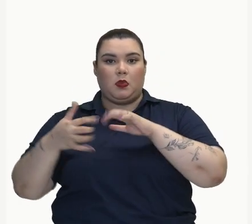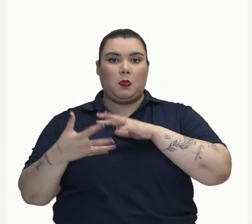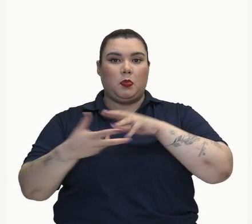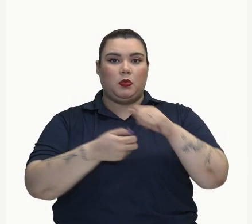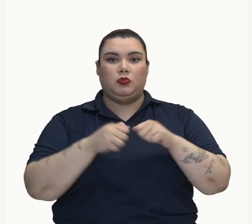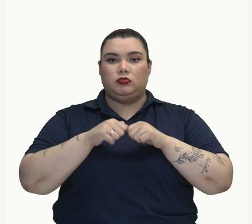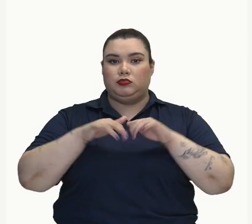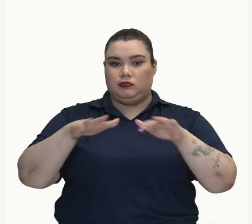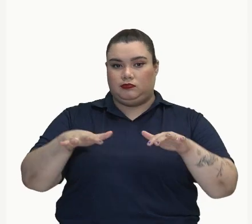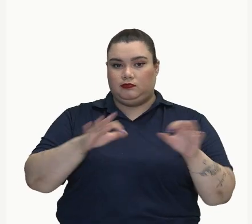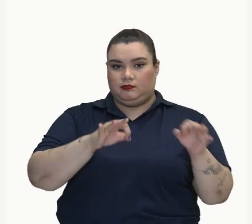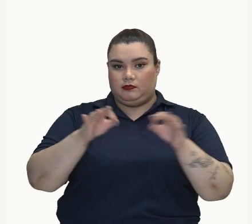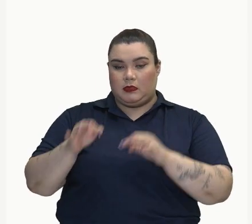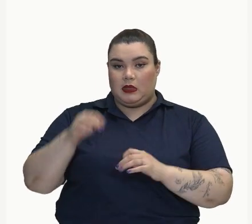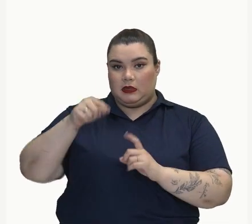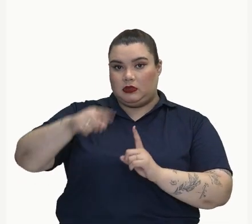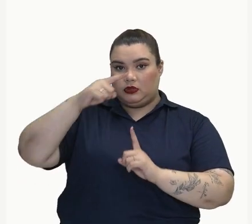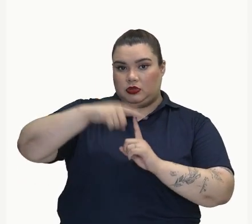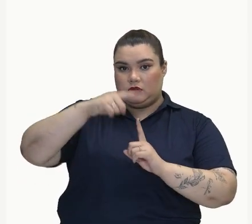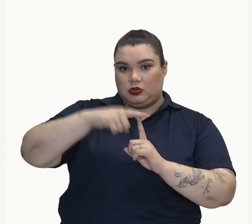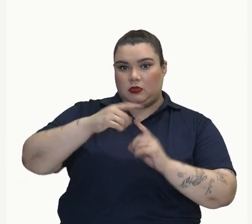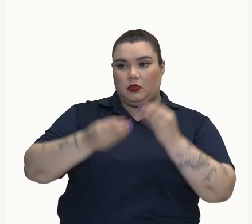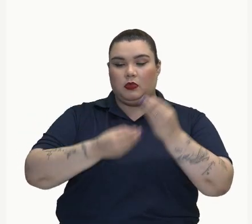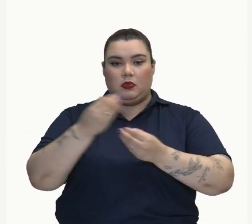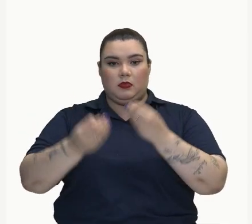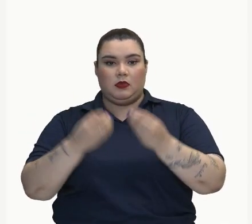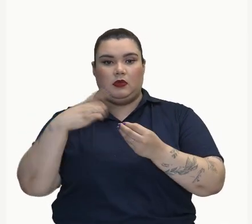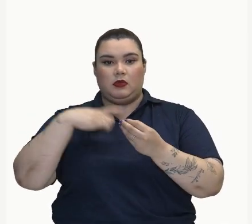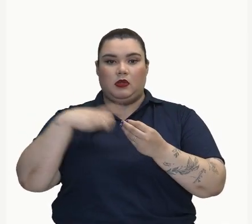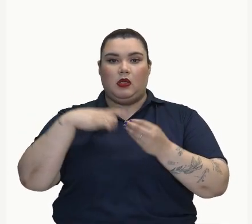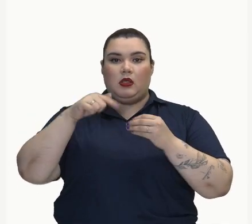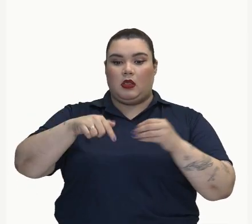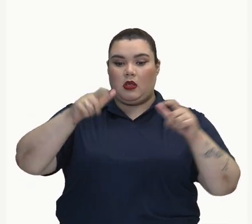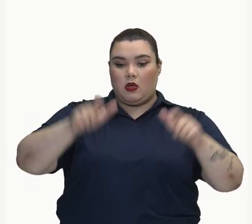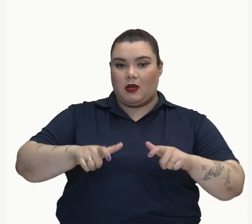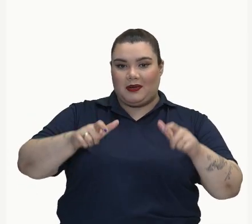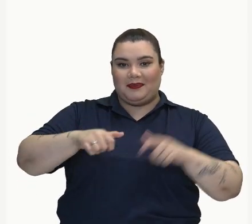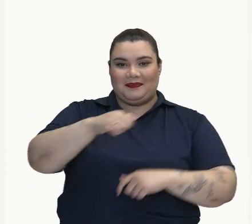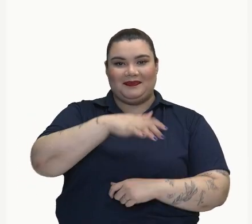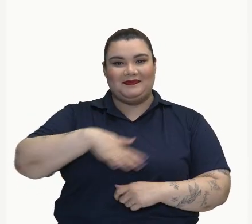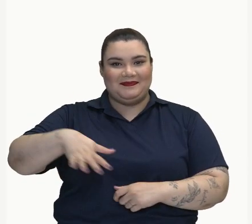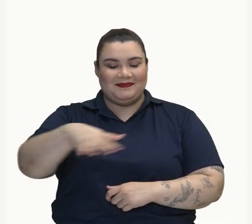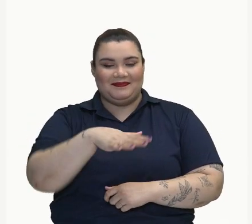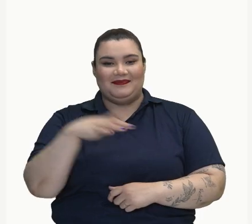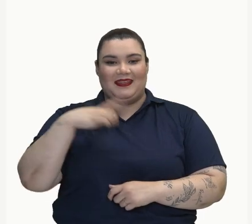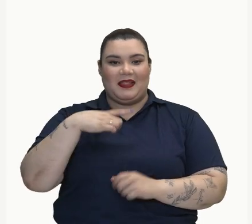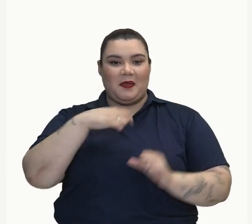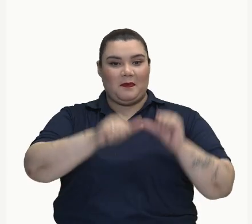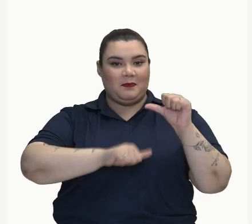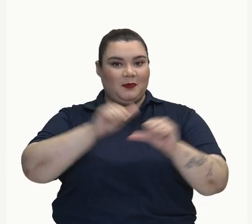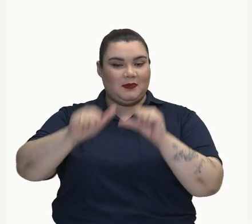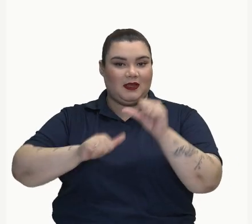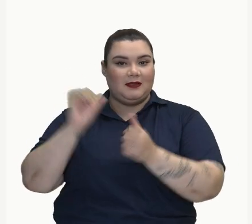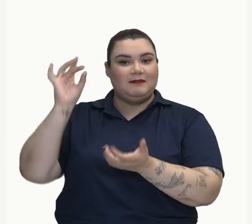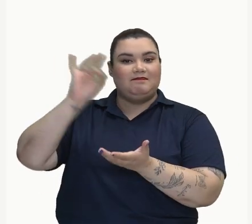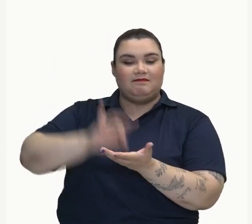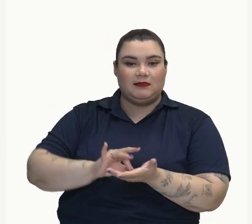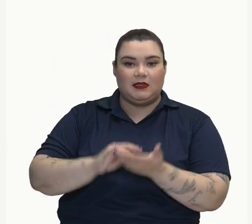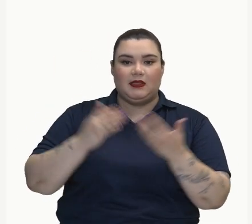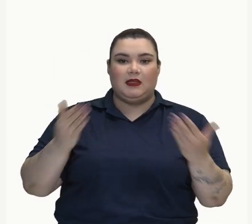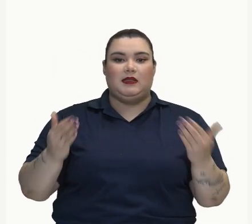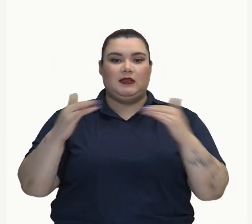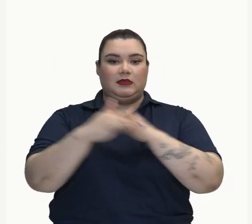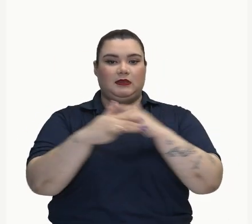globalização. A globalização ela vai tendo nesse espaço uma profunda transformação. Então, as